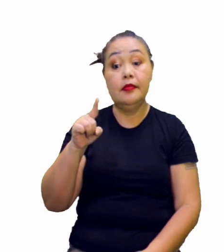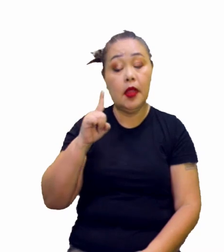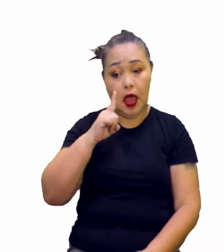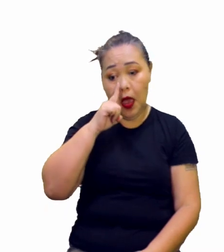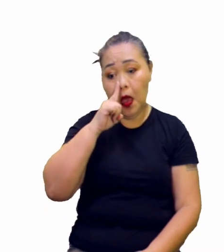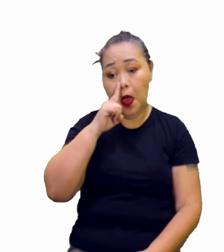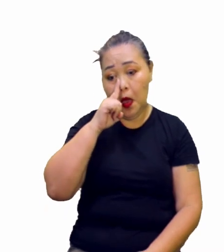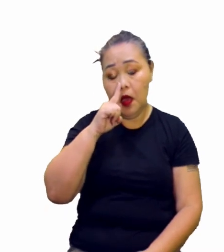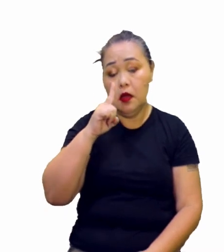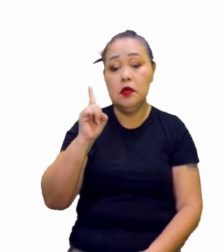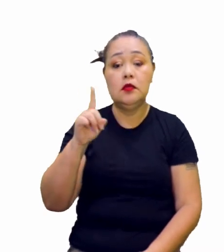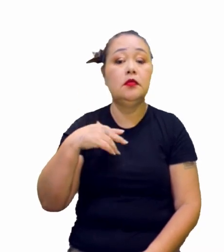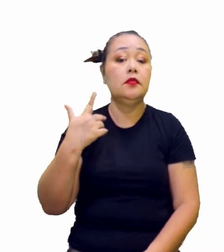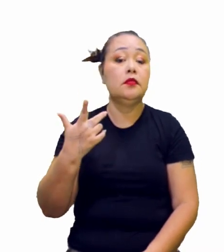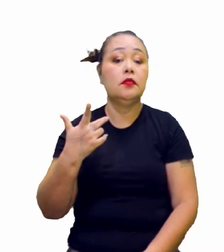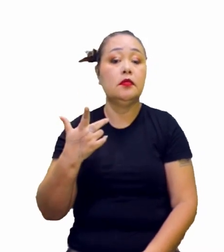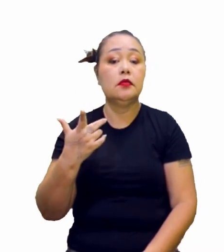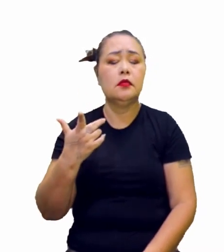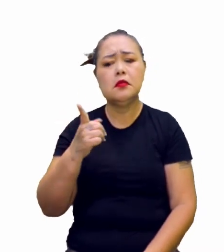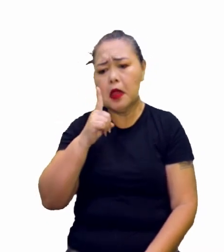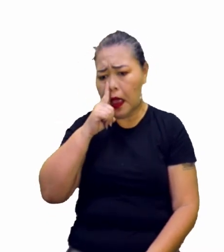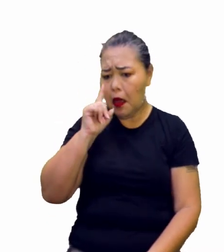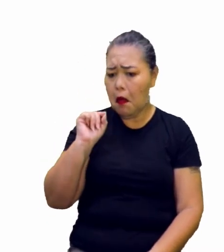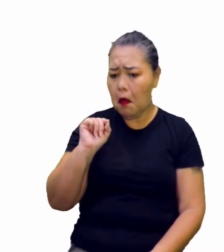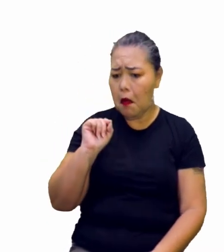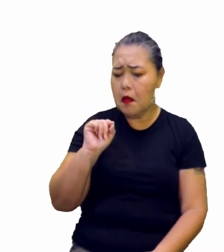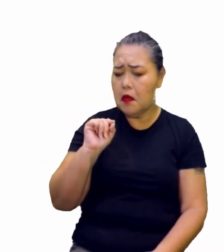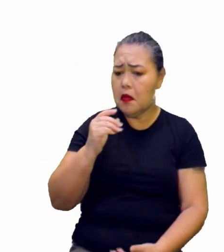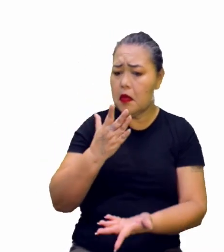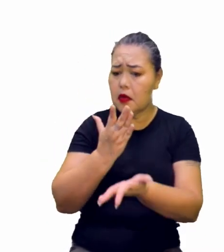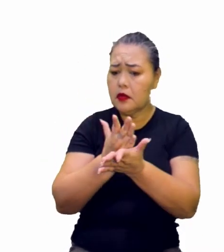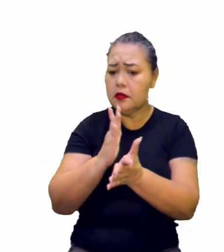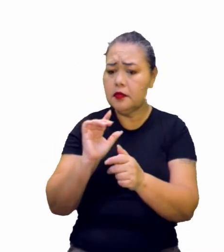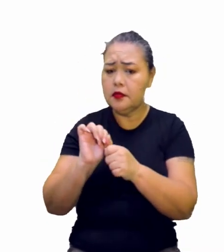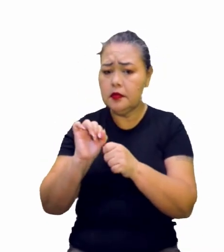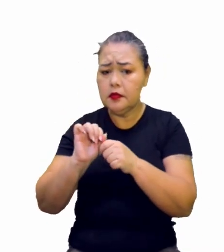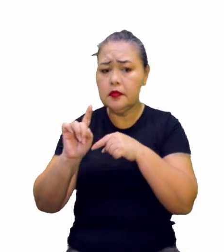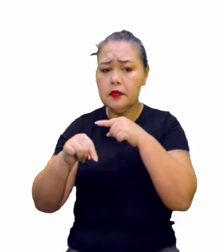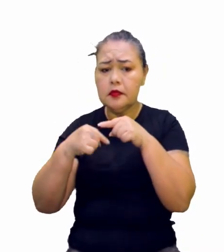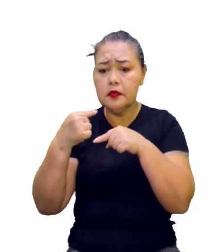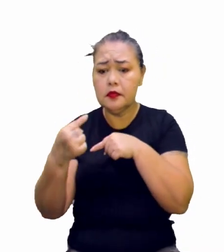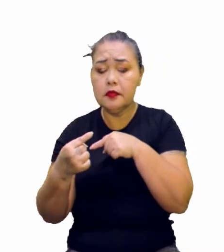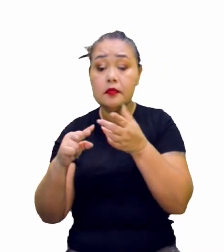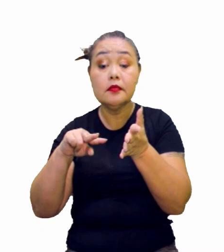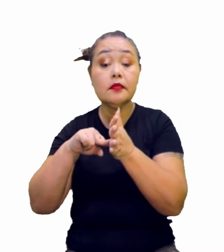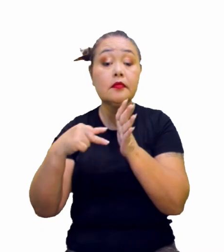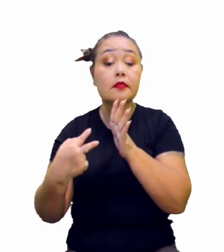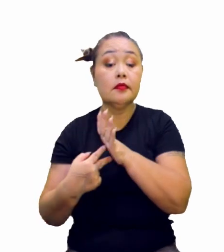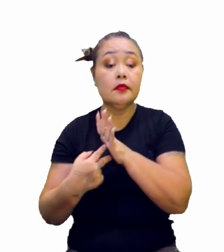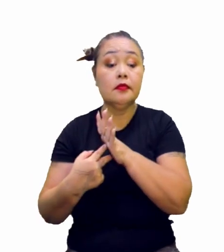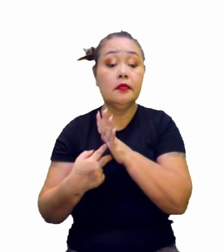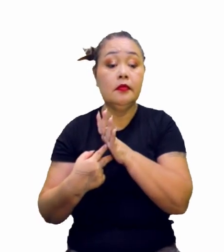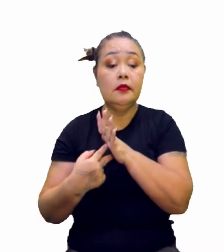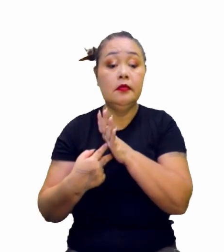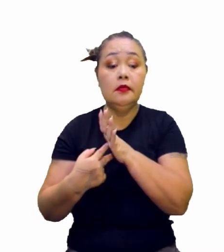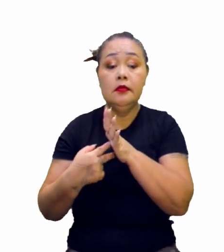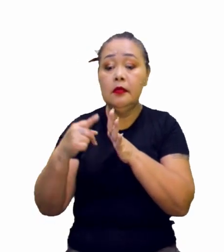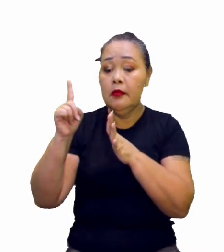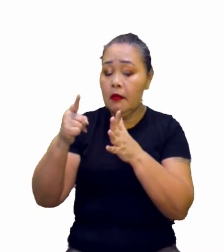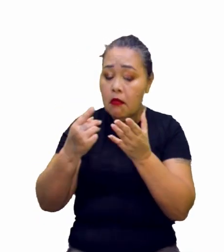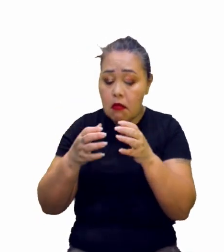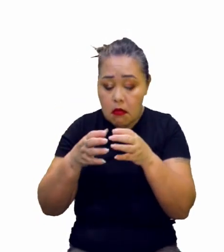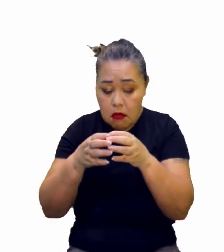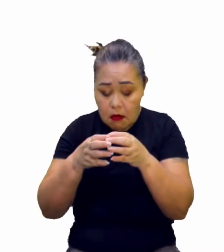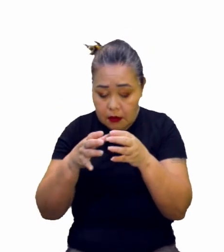de extinção. Ameaça, mas que é ameaça de extinção? Endemismo e ameaça significa assim, essas espécies,